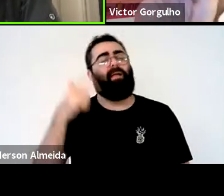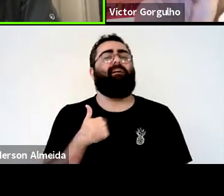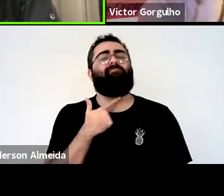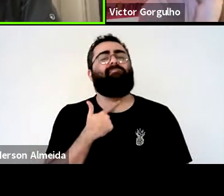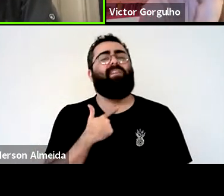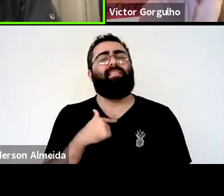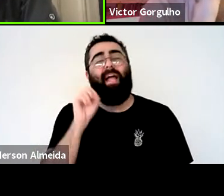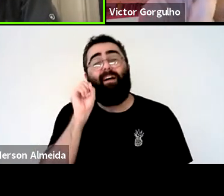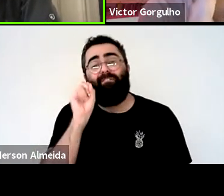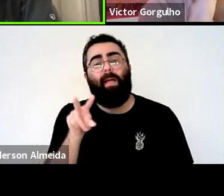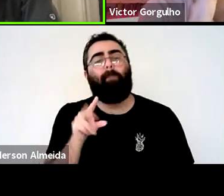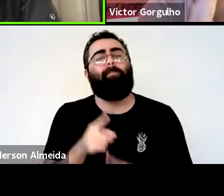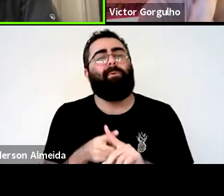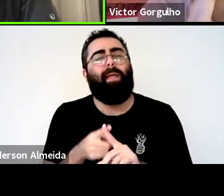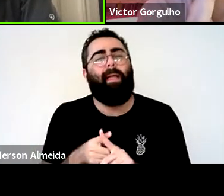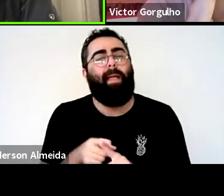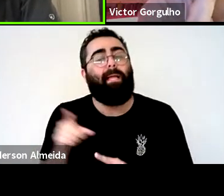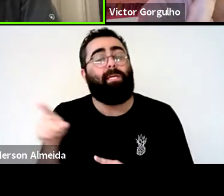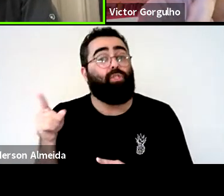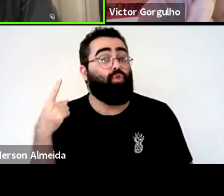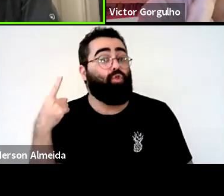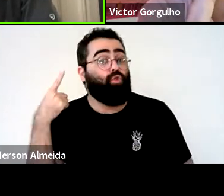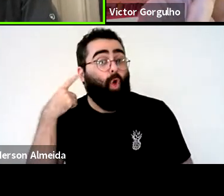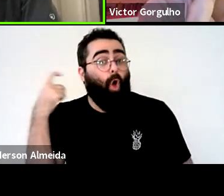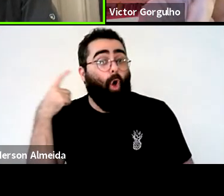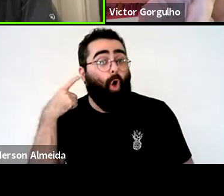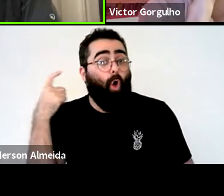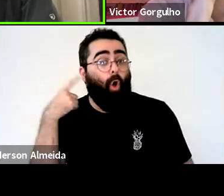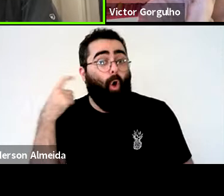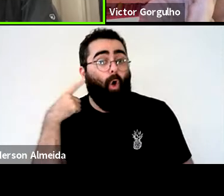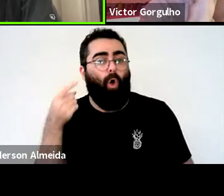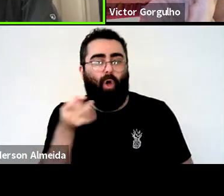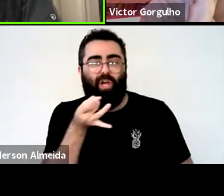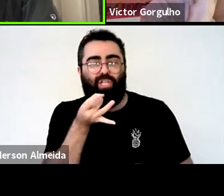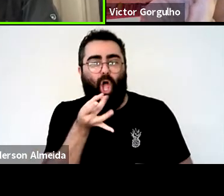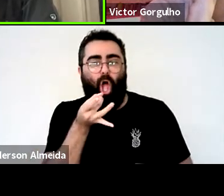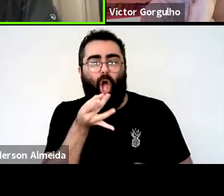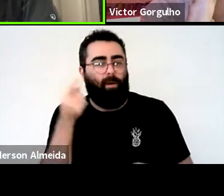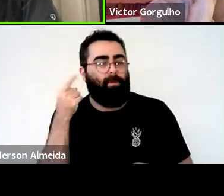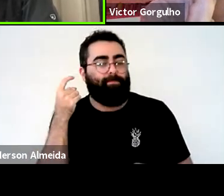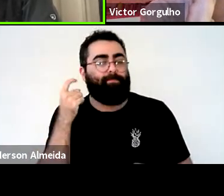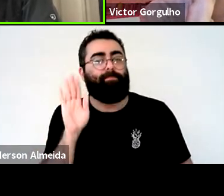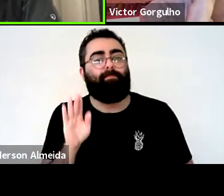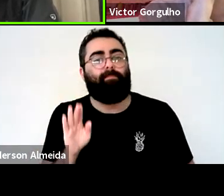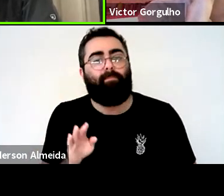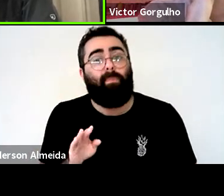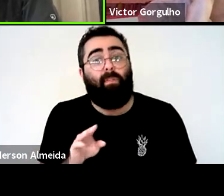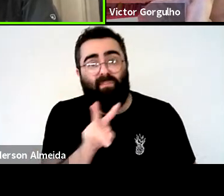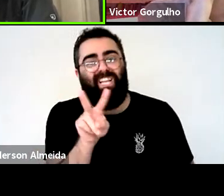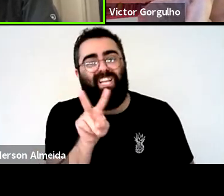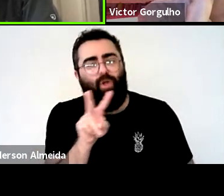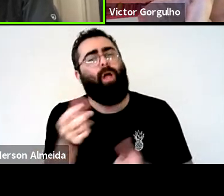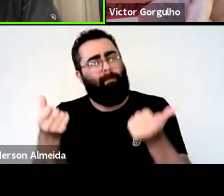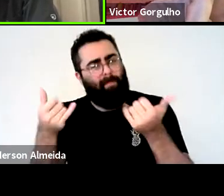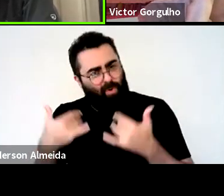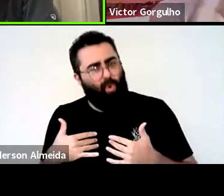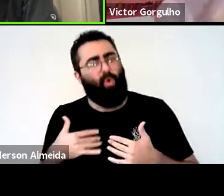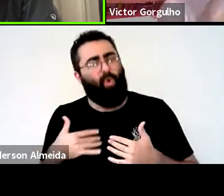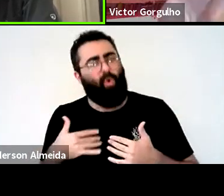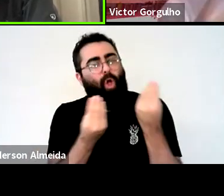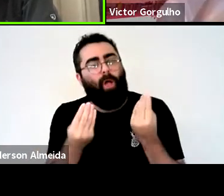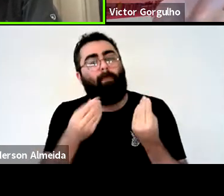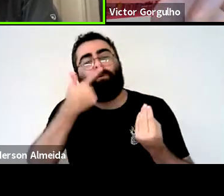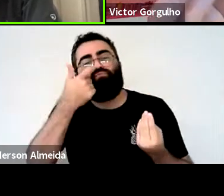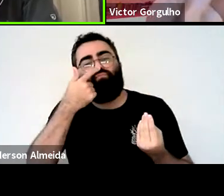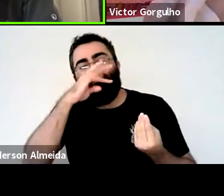o que em termos sonoros, mas eu acho que agora que vocês escreveram ou enfatizaram esse aspecto do cheiro e do